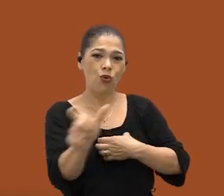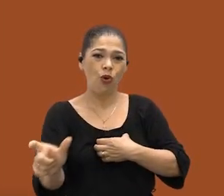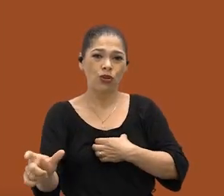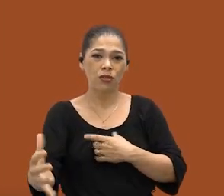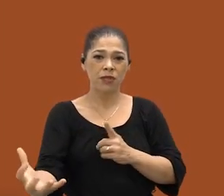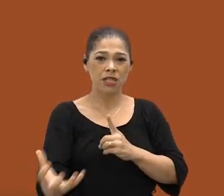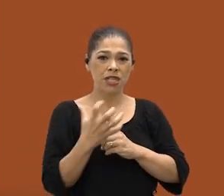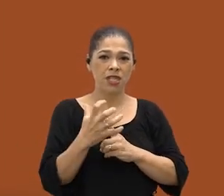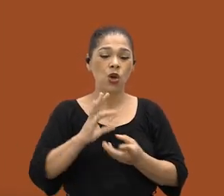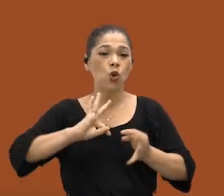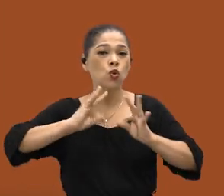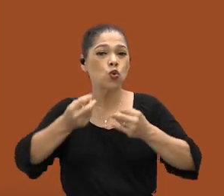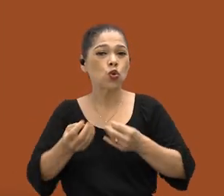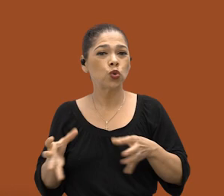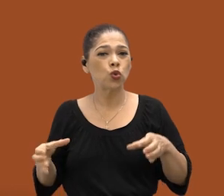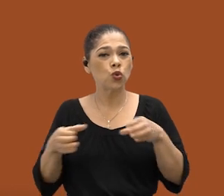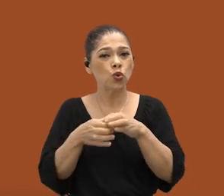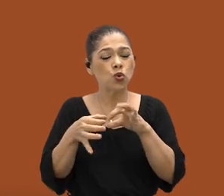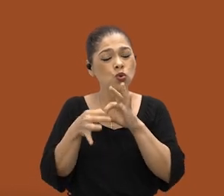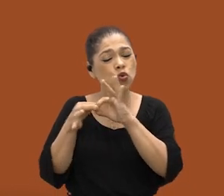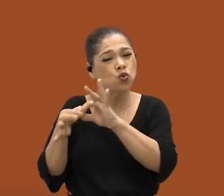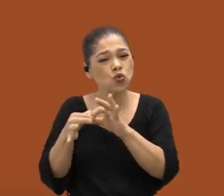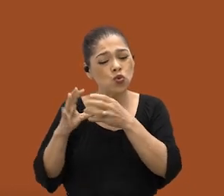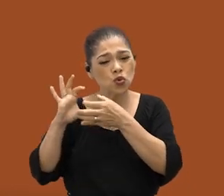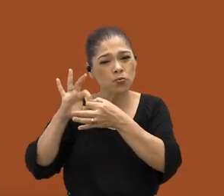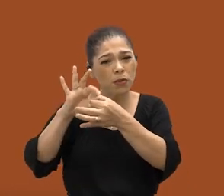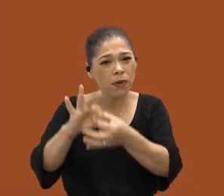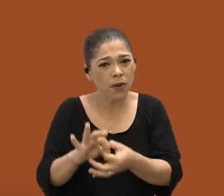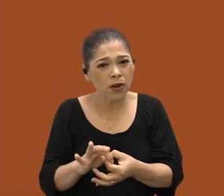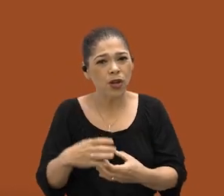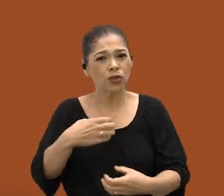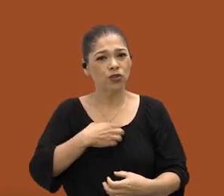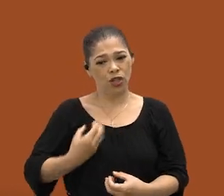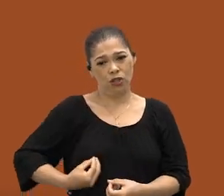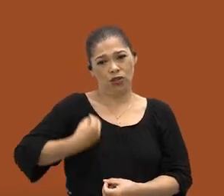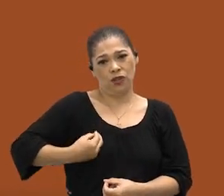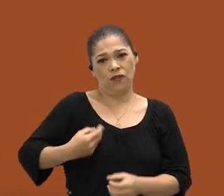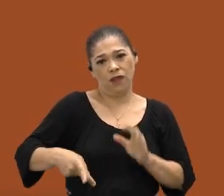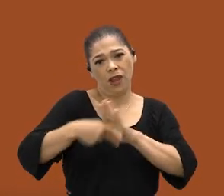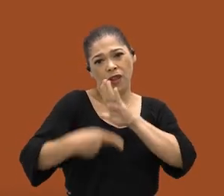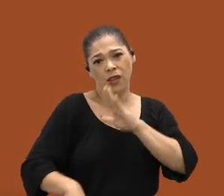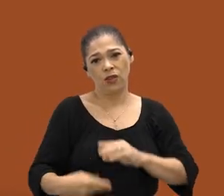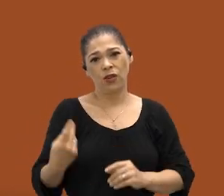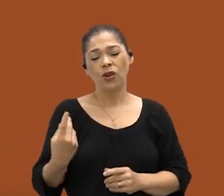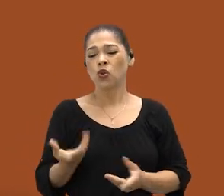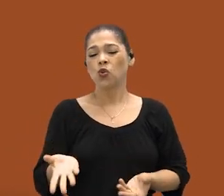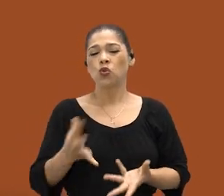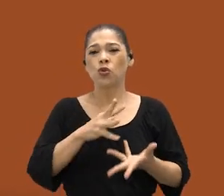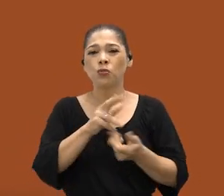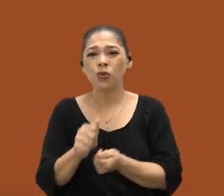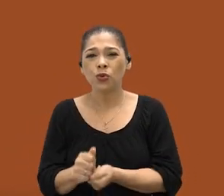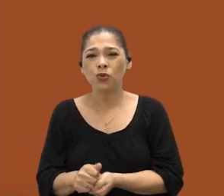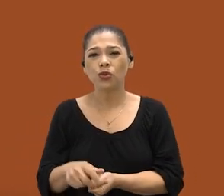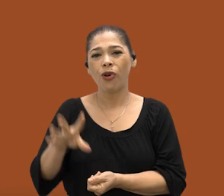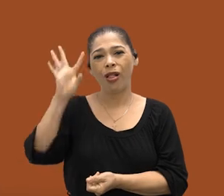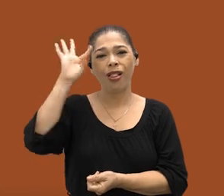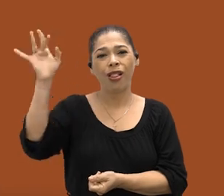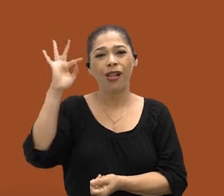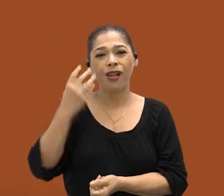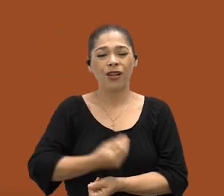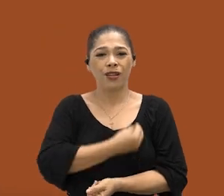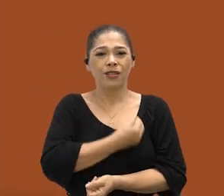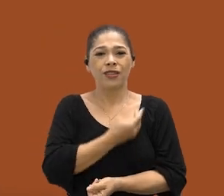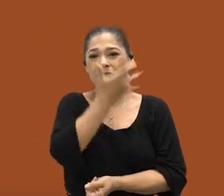outro que vai me afetar é todo um conjunto estrutural do jeito de estar no mundo aquele de filosofia a gente chama de dazai né